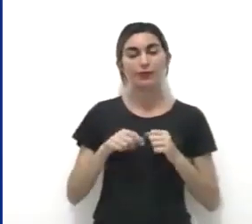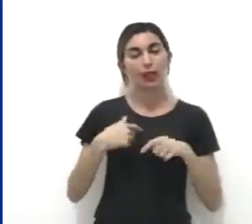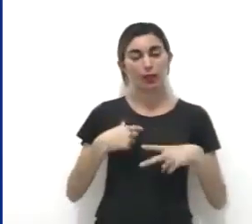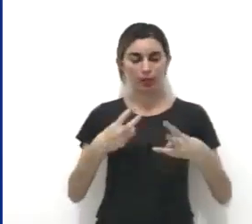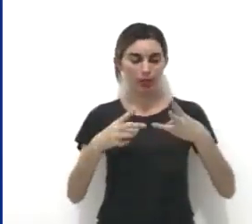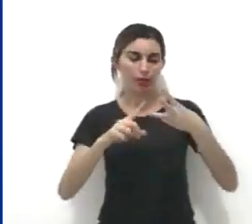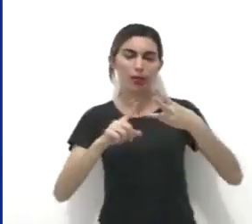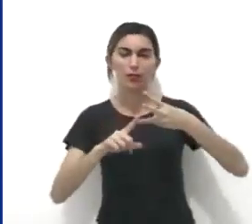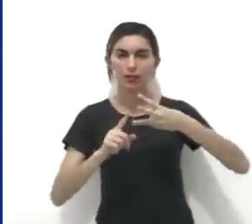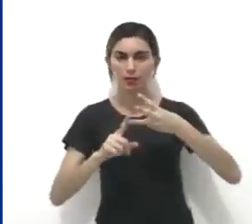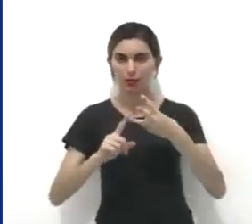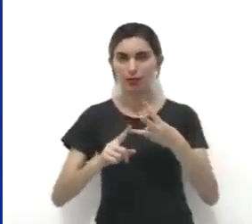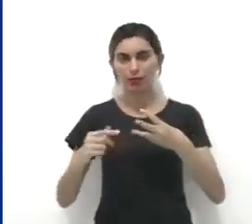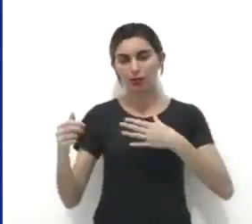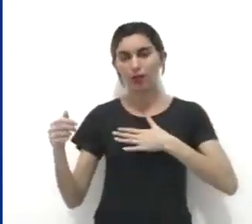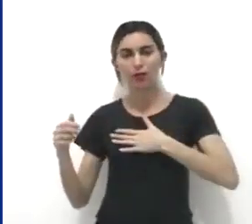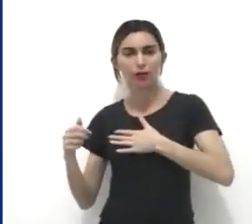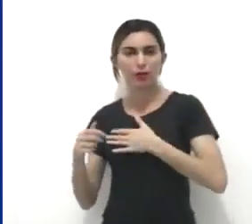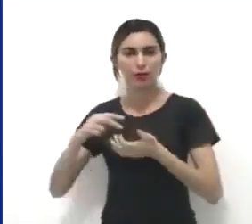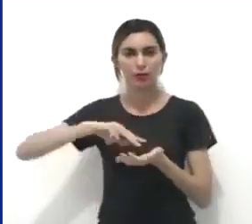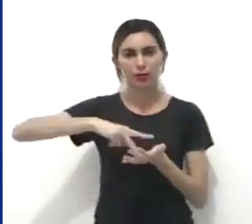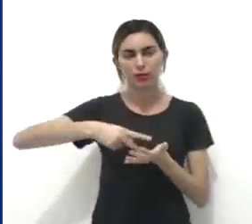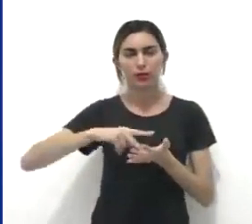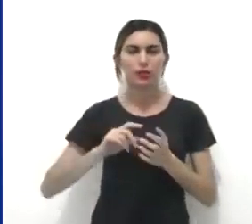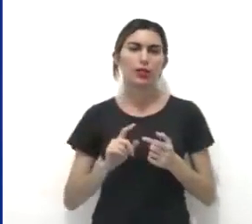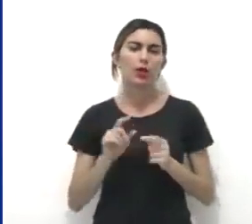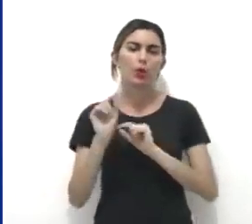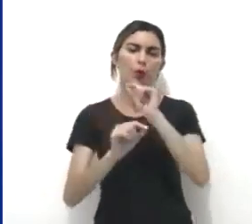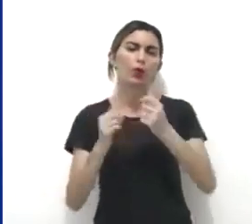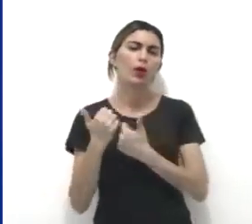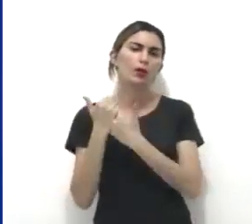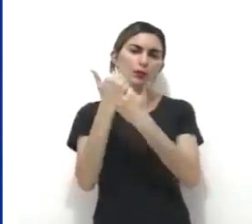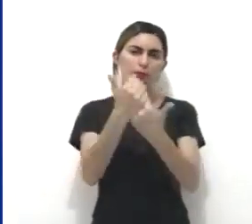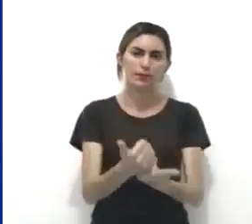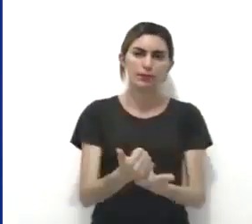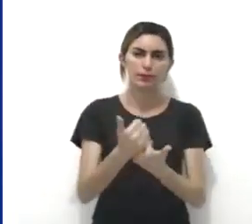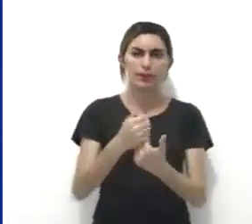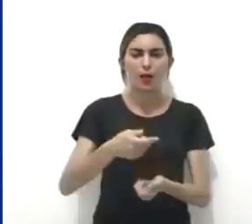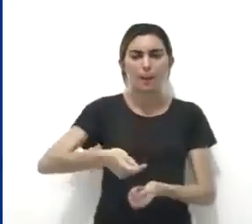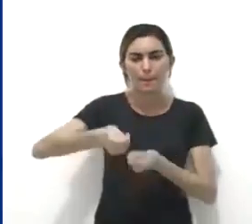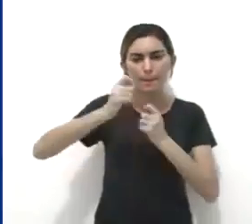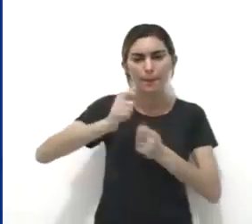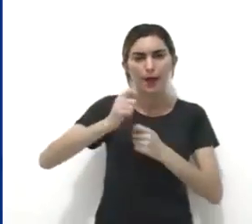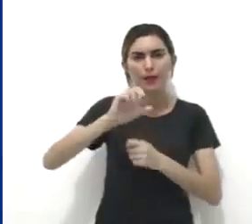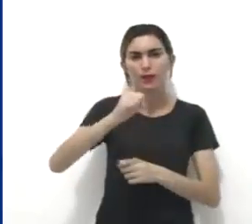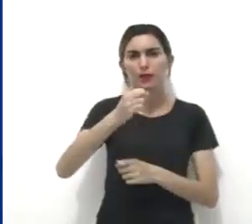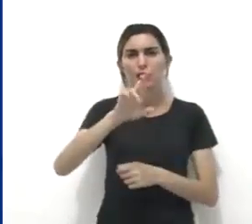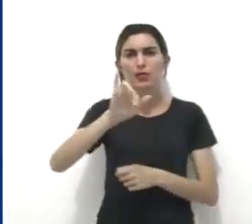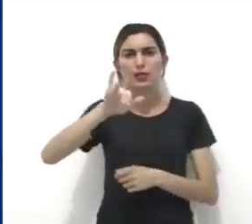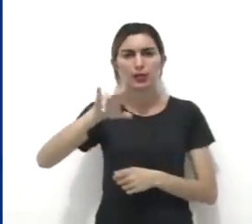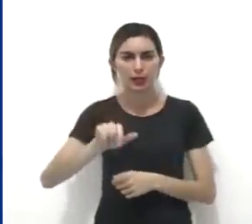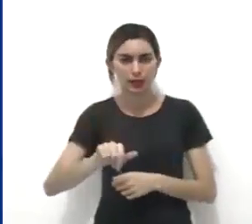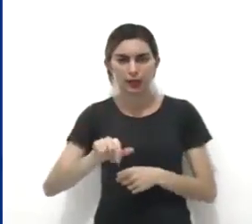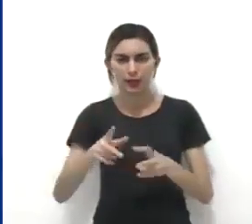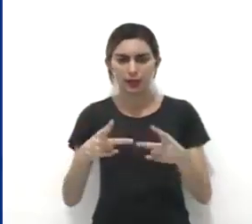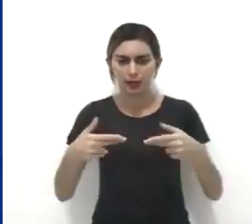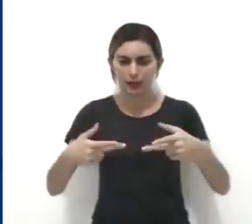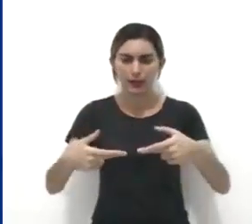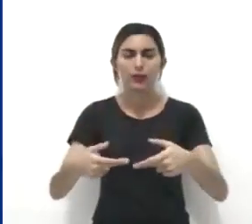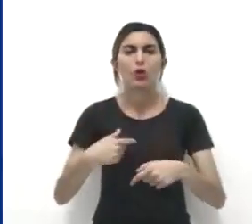cortejado. A terceira dança seria a siriá. É a representação da pesca do siri que ocorre naquele